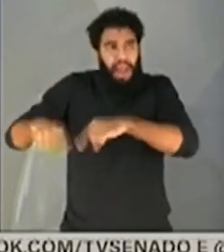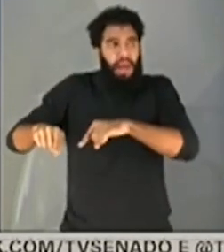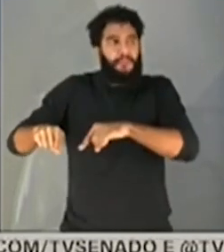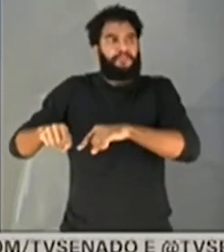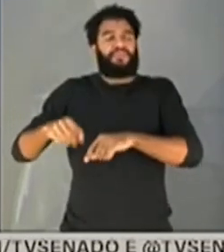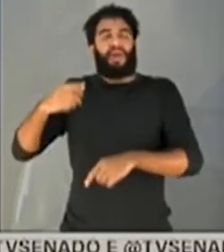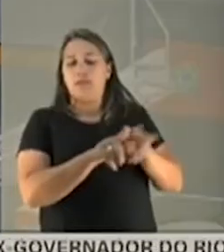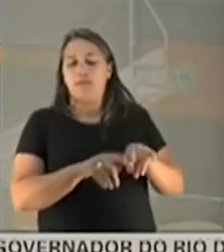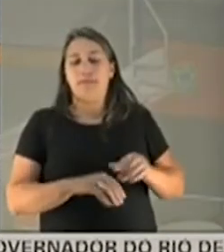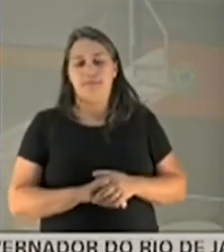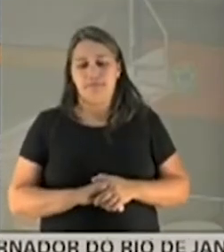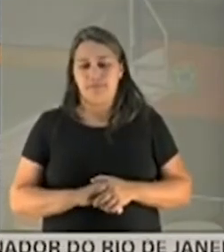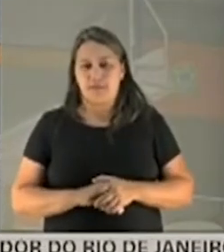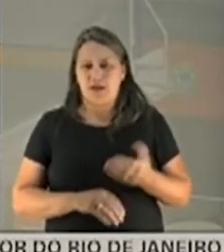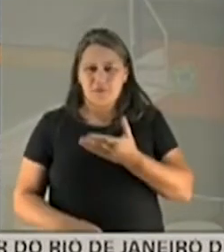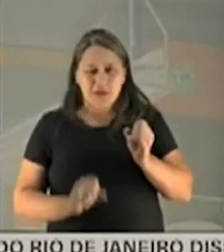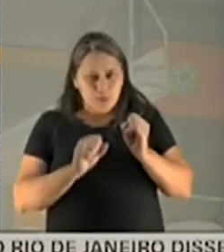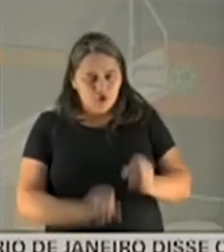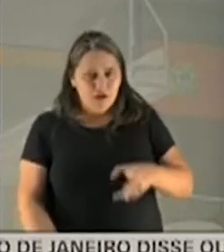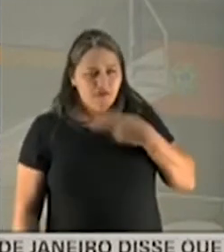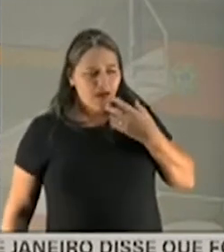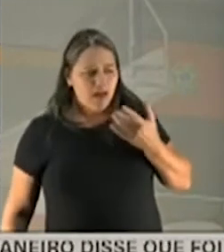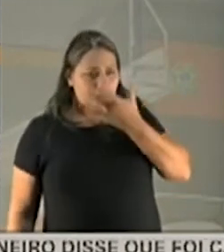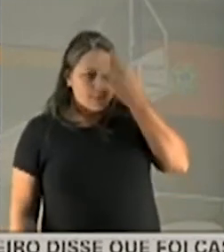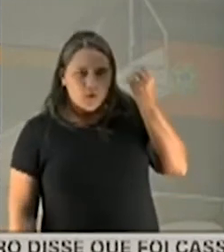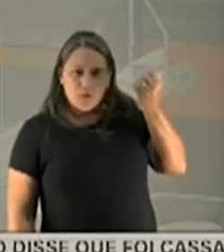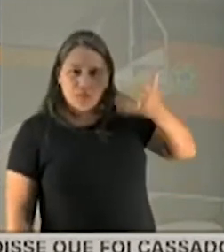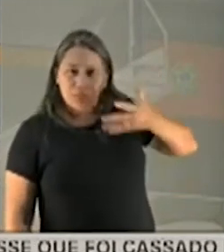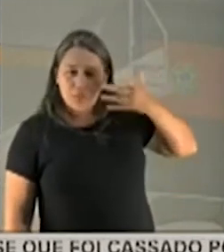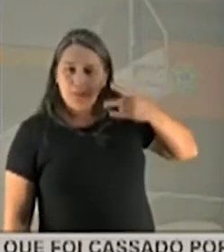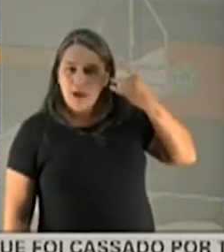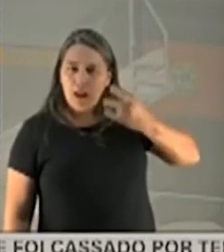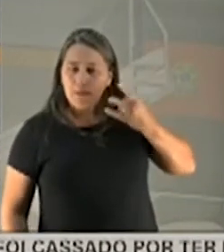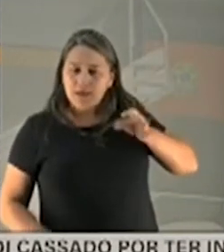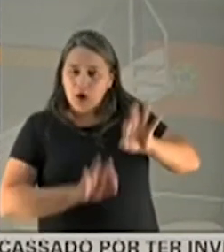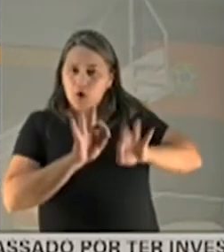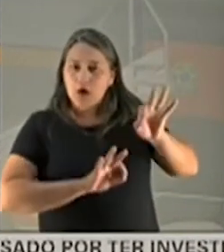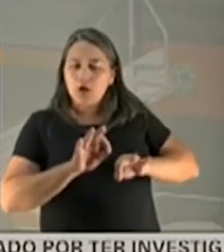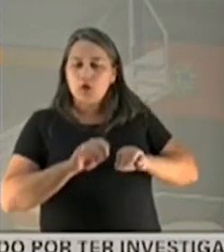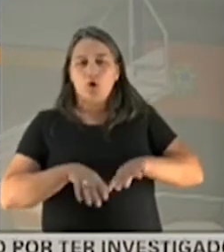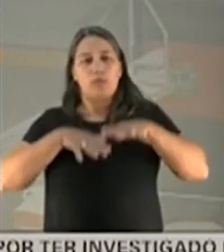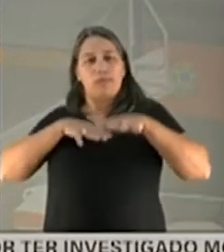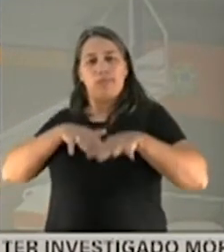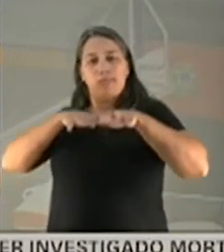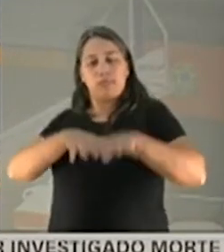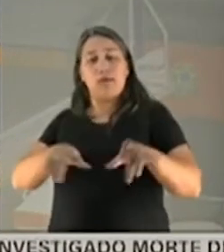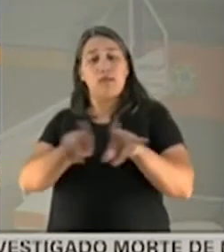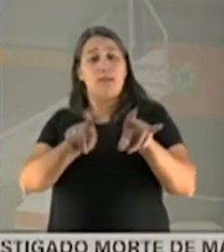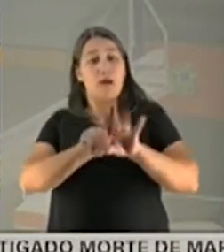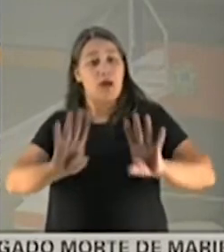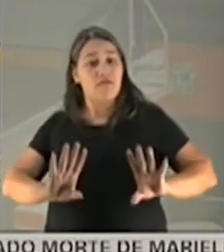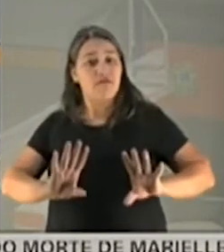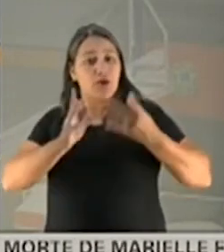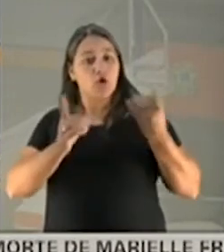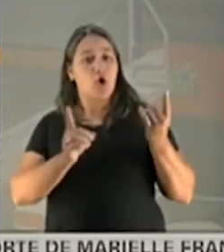forma descortês. O senhor podia declinar o nome dos parlamentares que organizaram carreatas, organizaram eventos contra